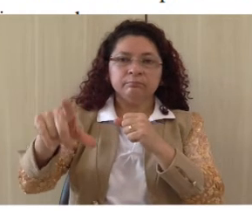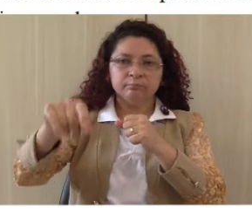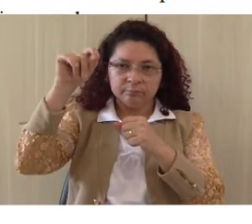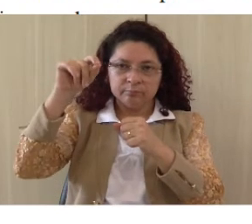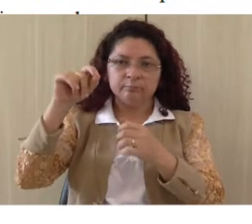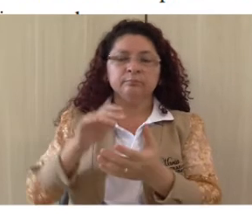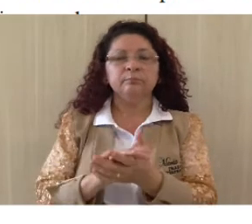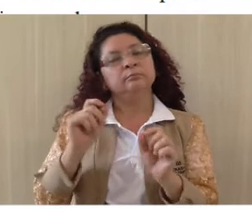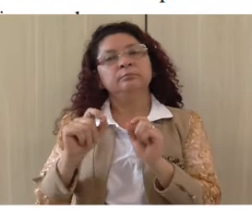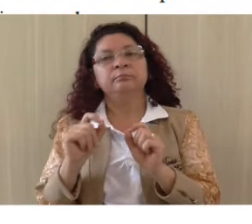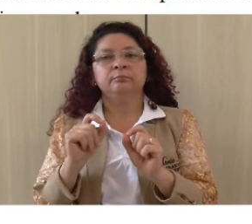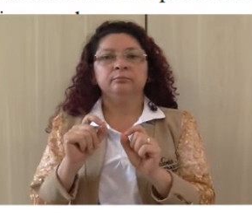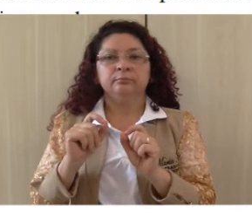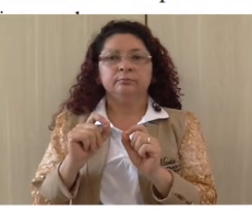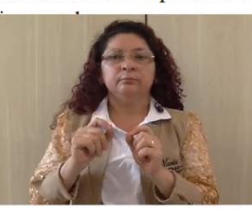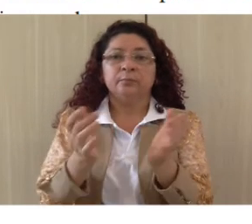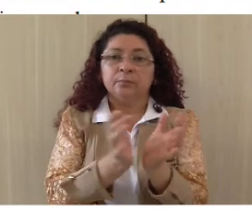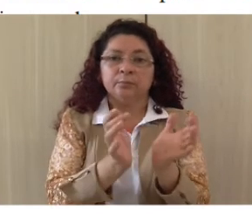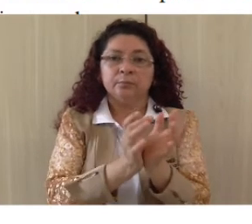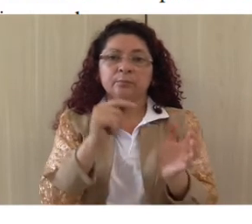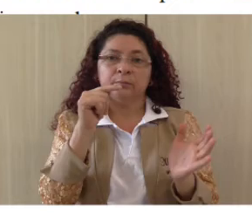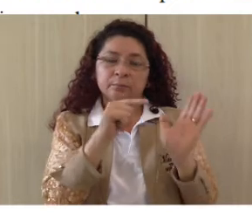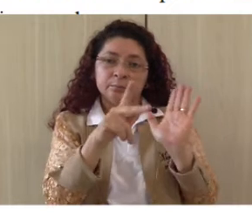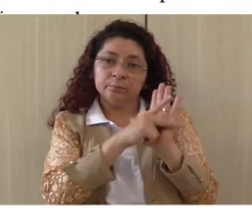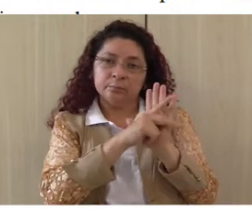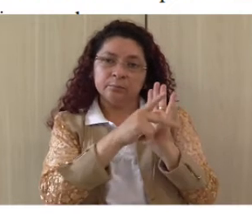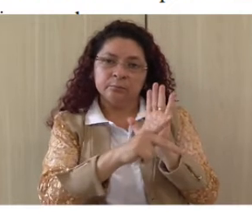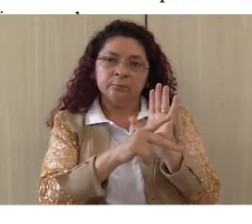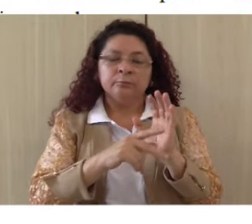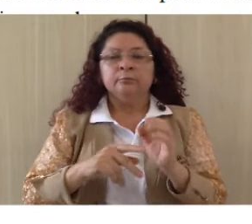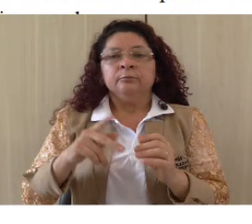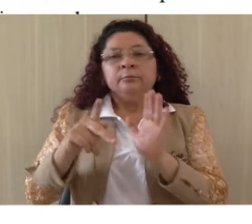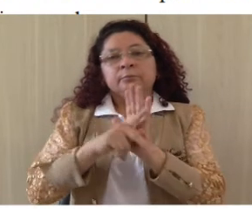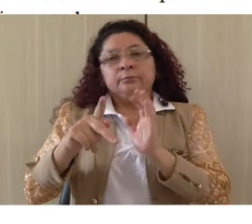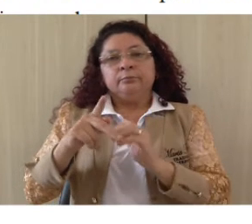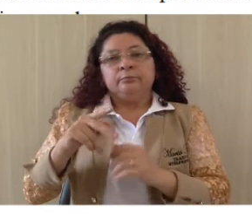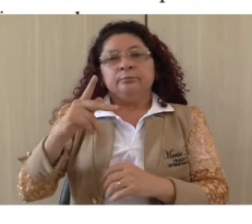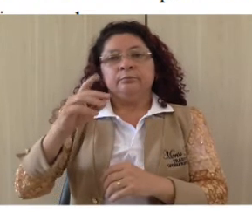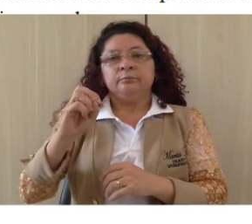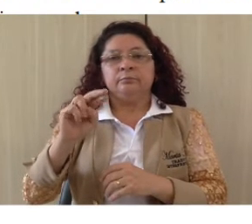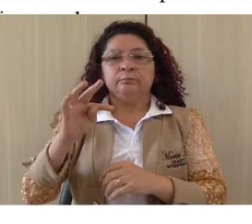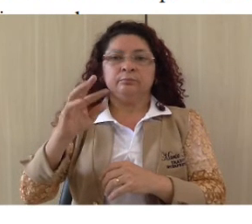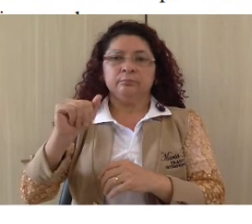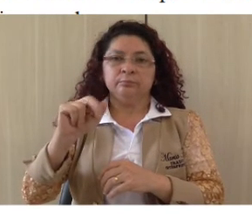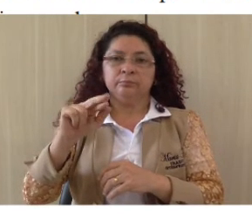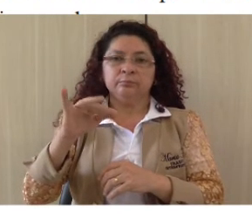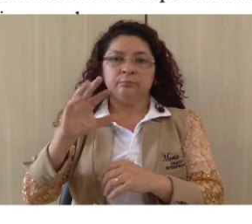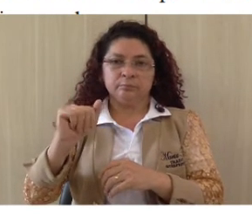seletivo ficará a cargo de uma comissão designada pela portaria número